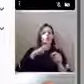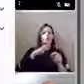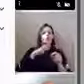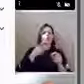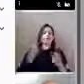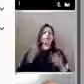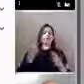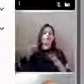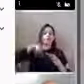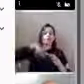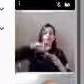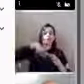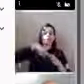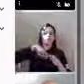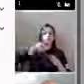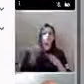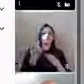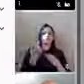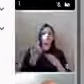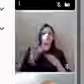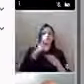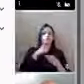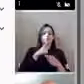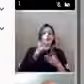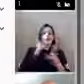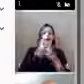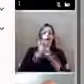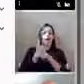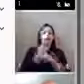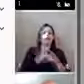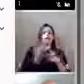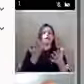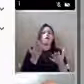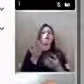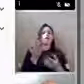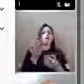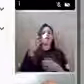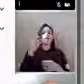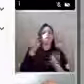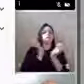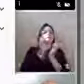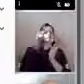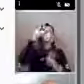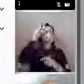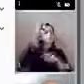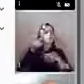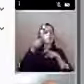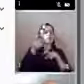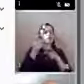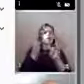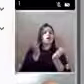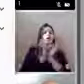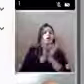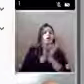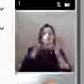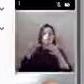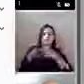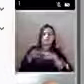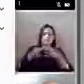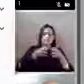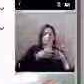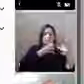curiosidades, dados sobre agropecuária, sobre ocorrência. Tudo isso pode ser importante e será